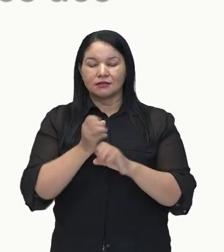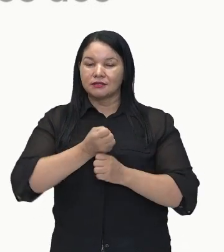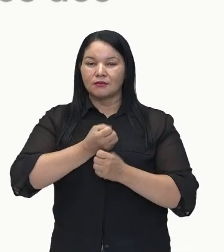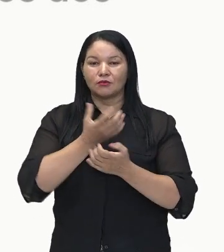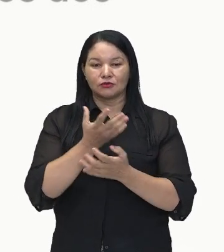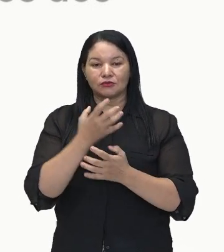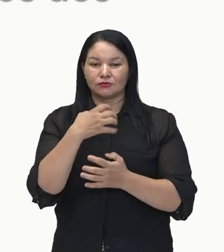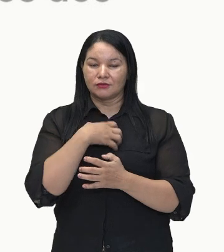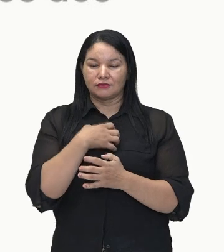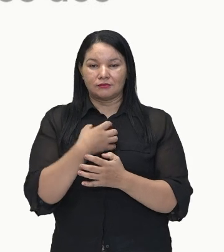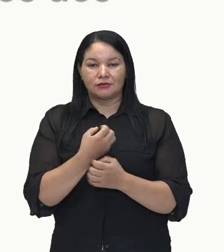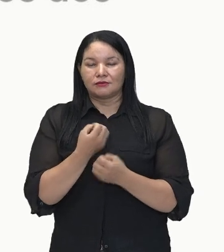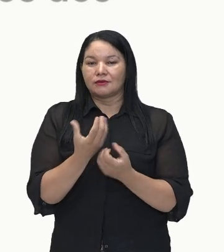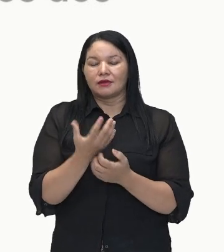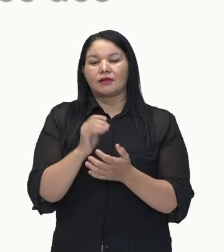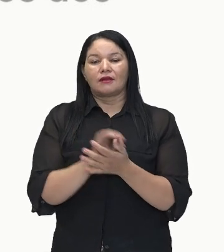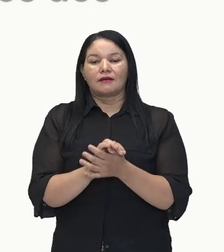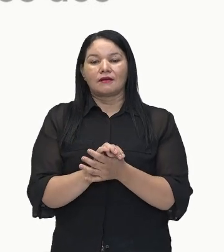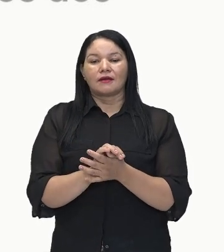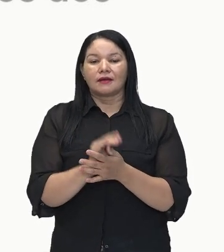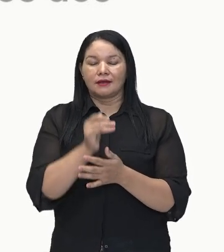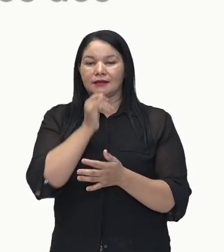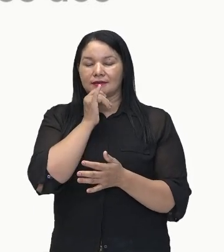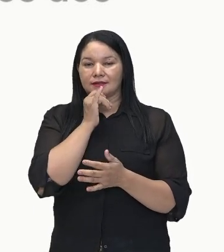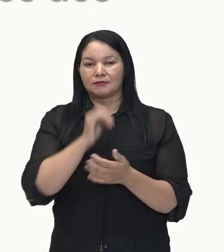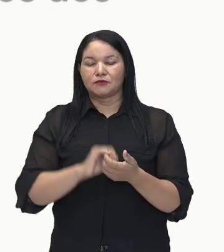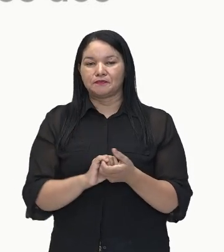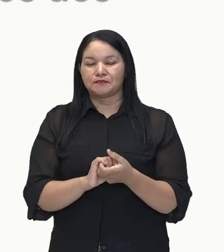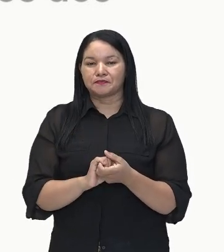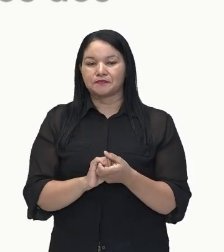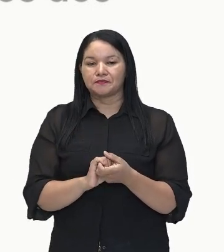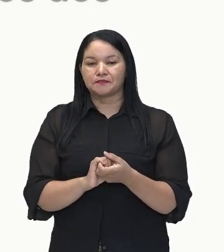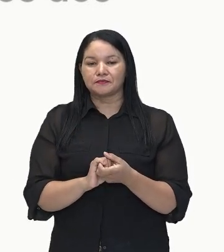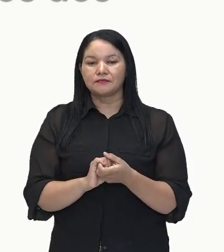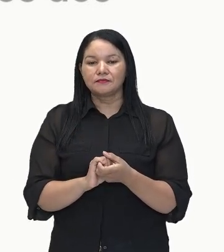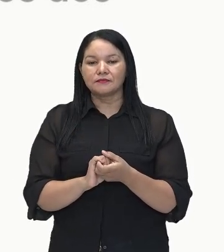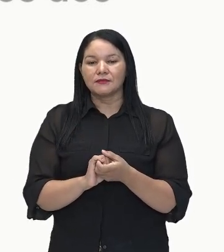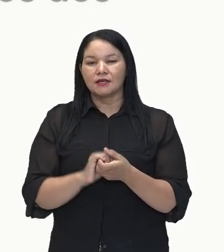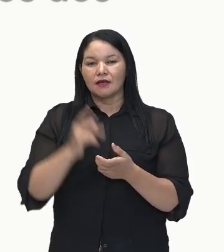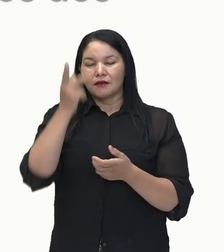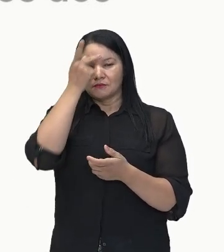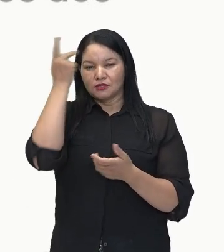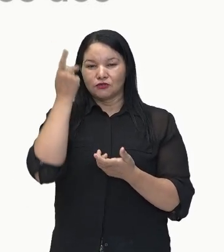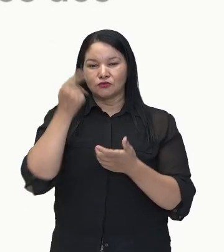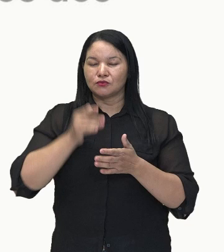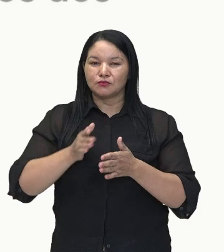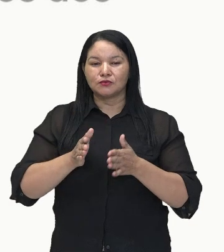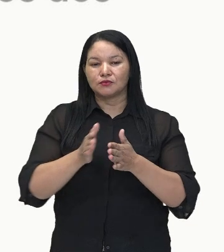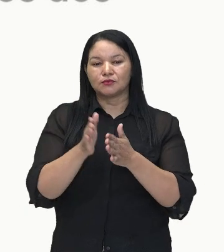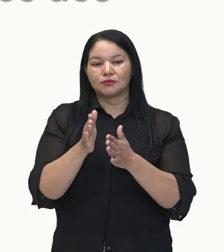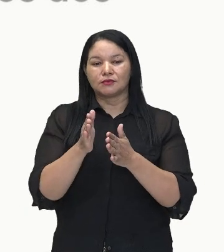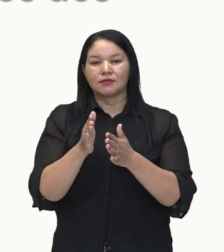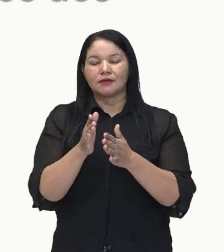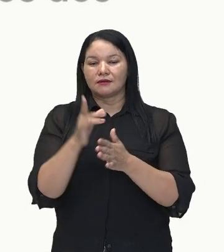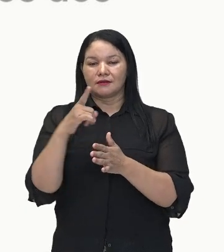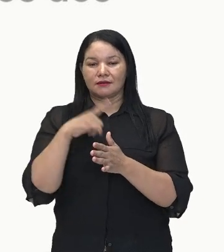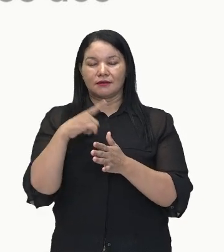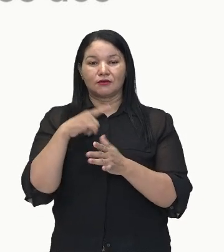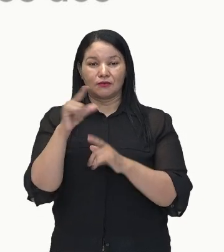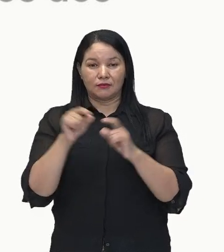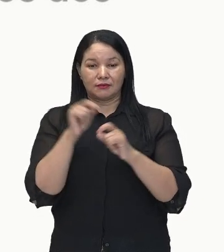os processos clássicos dos grandes mestres. Quem trilha por esta senda se tem gênio.